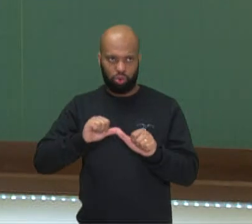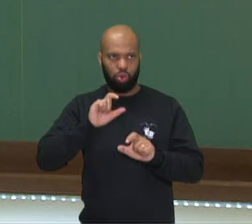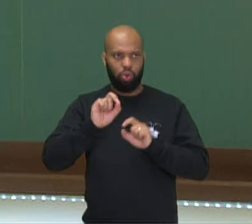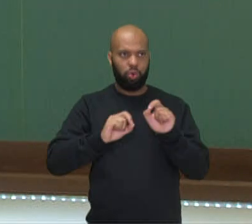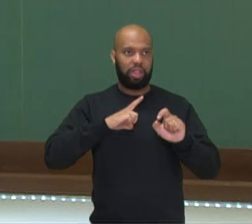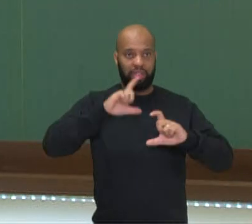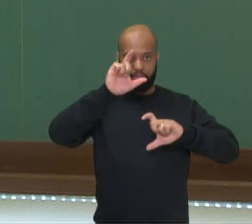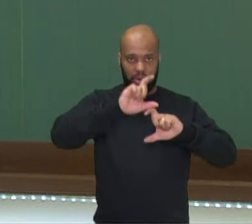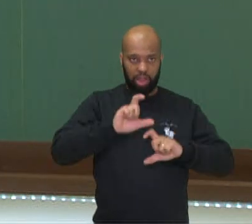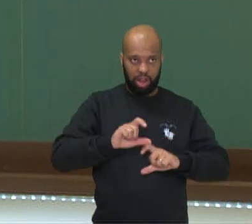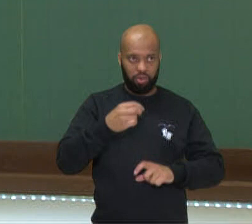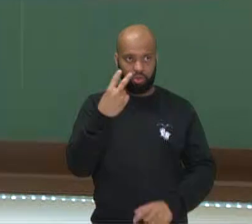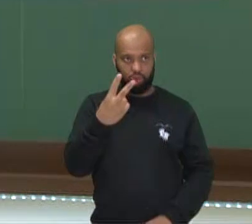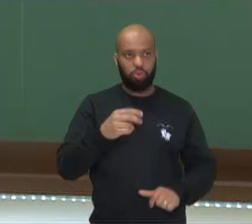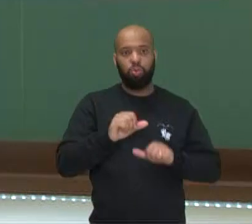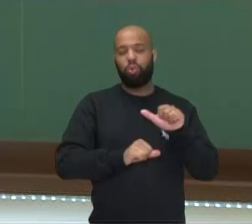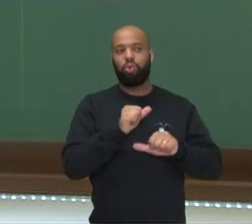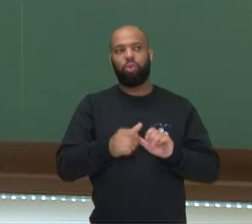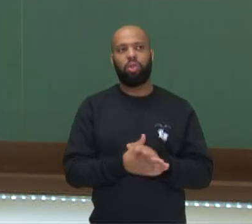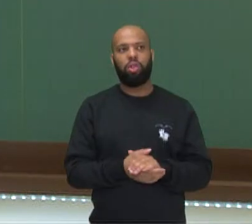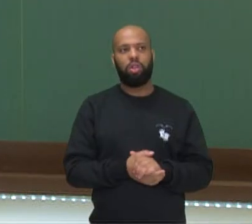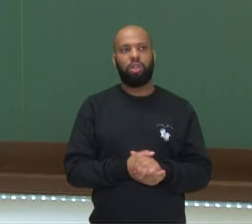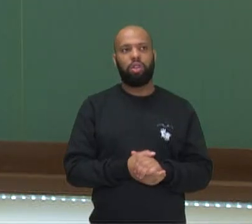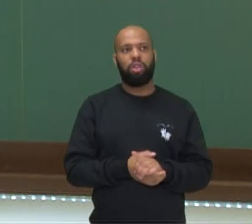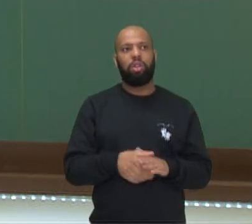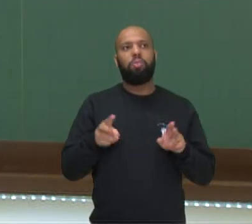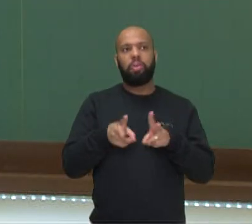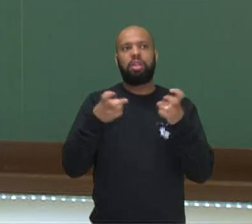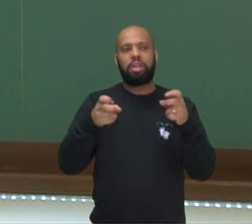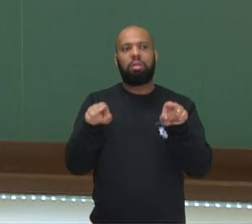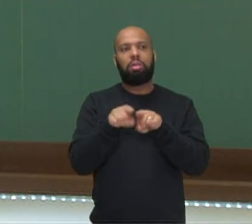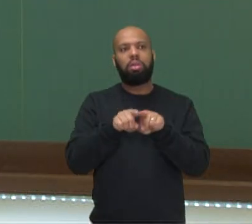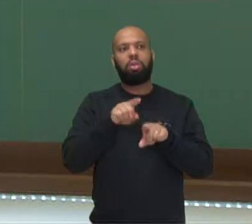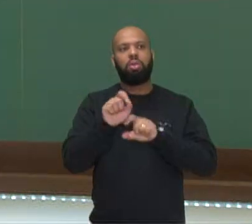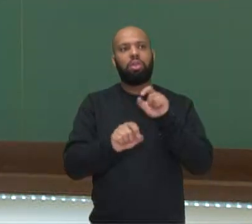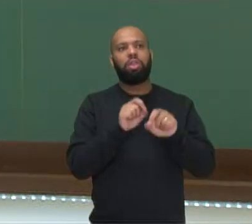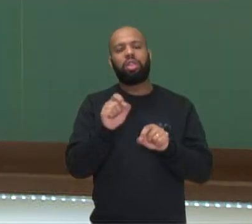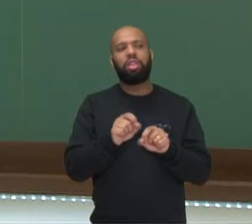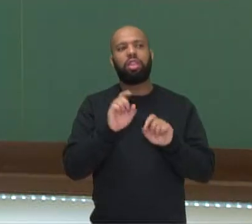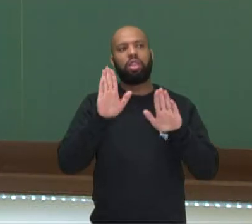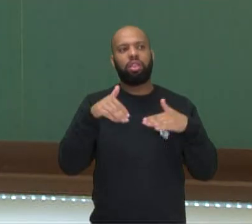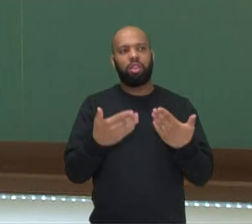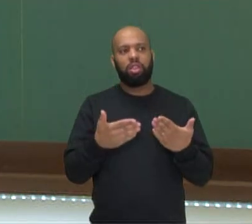dois parágrafos. Então, aqui deu para ver que